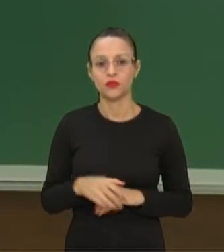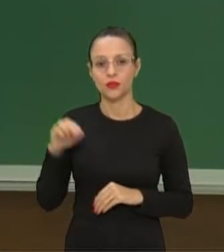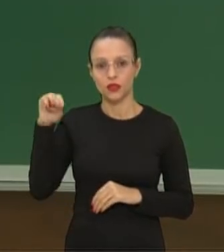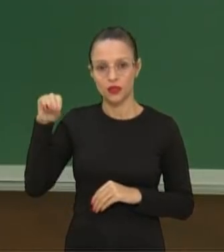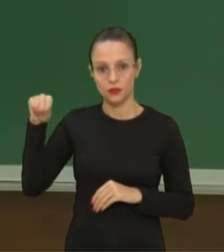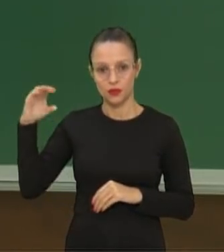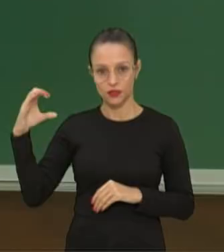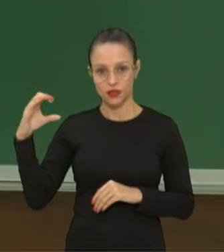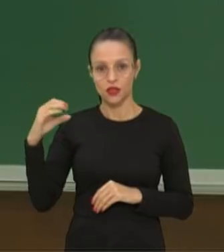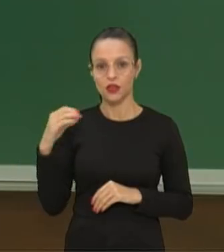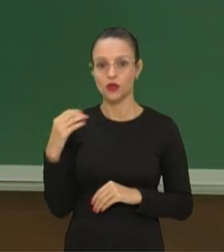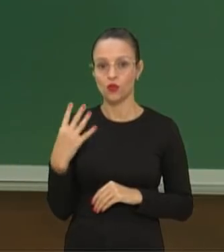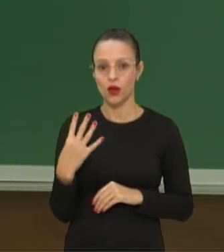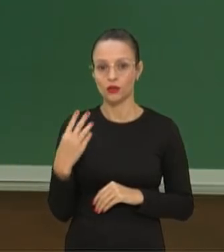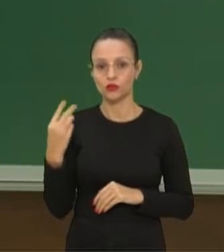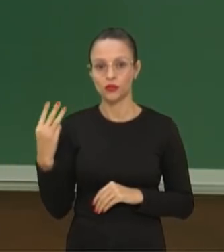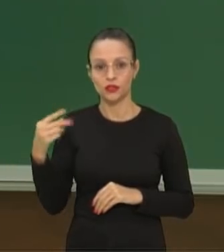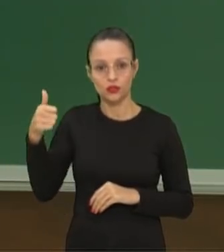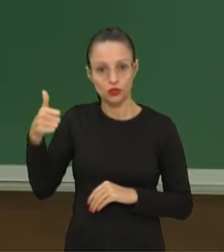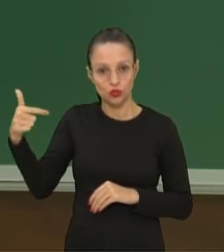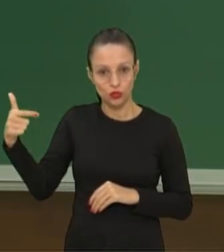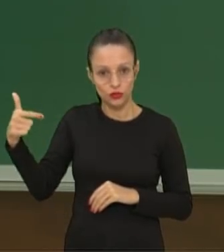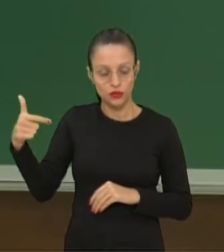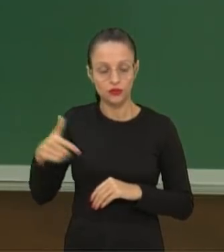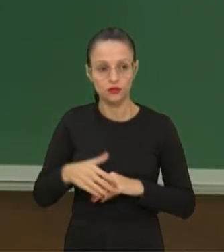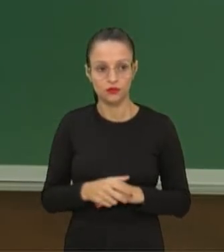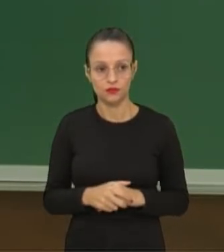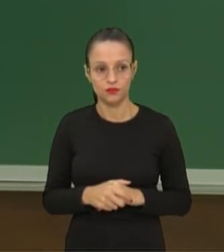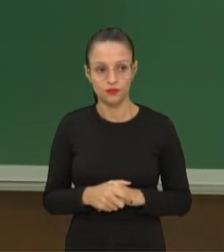MMC de 4 e 3 é 12, certo?